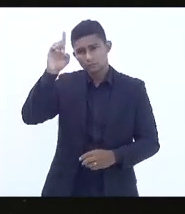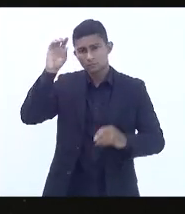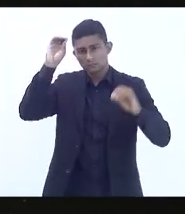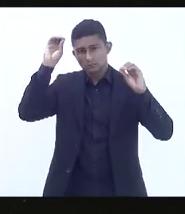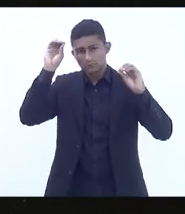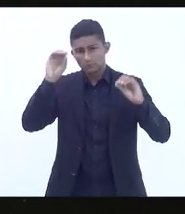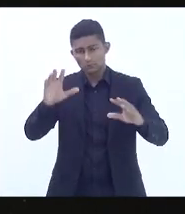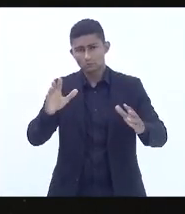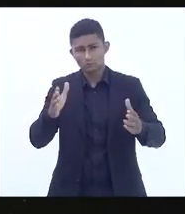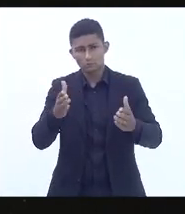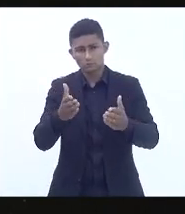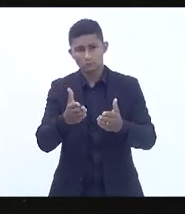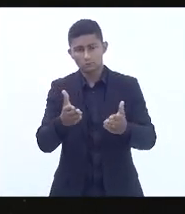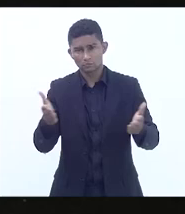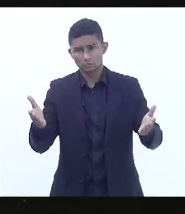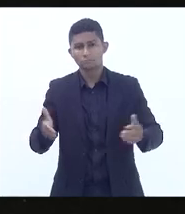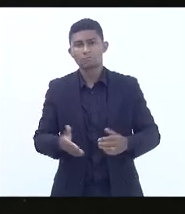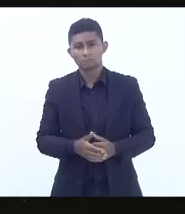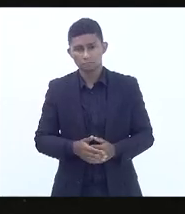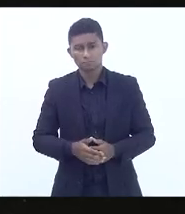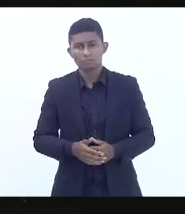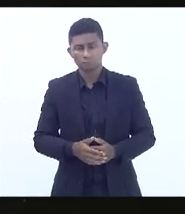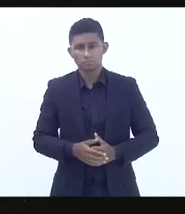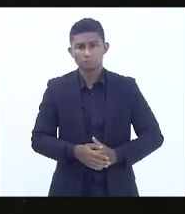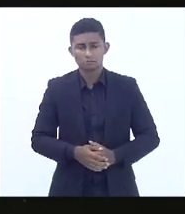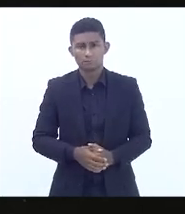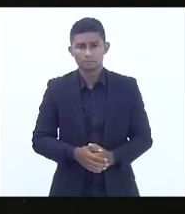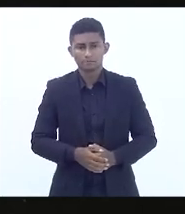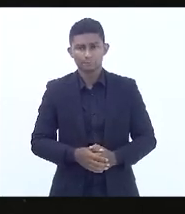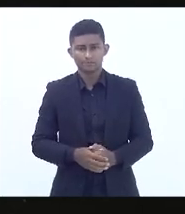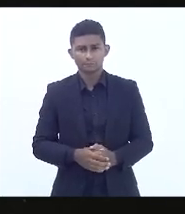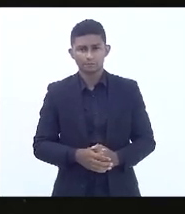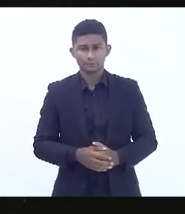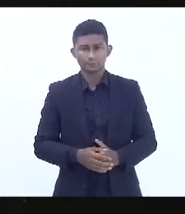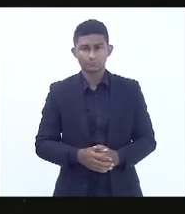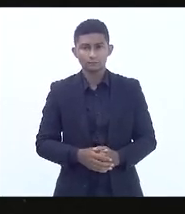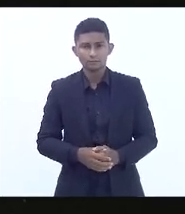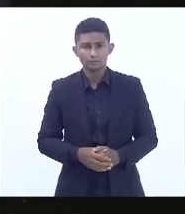abençoe sempre as nossas vidas.